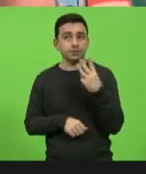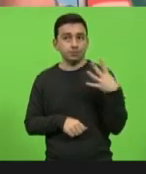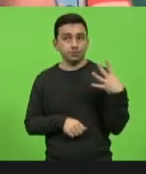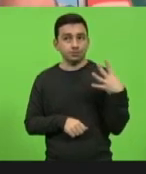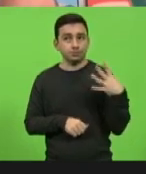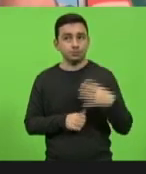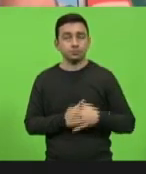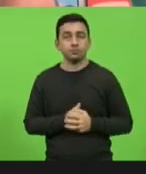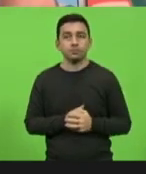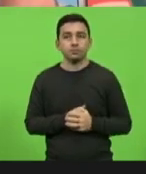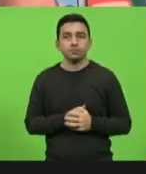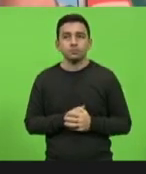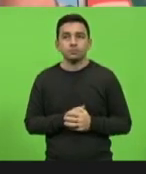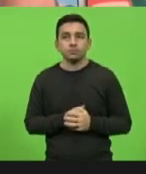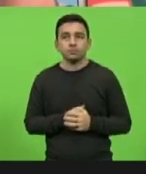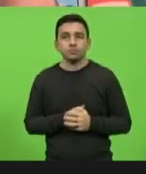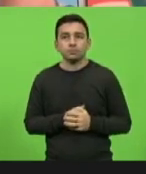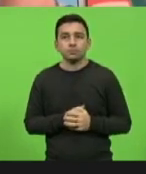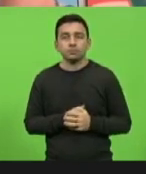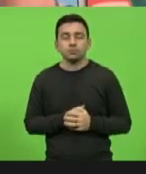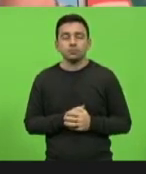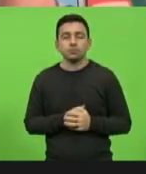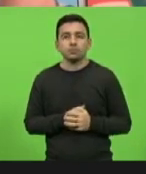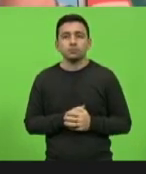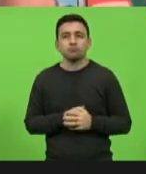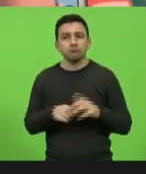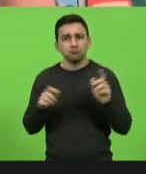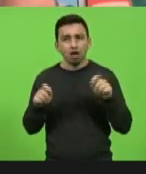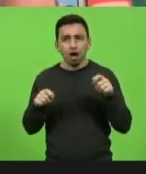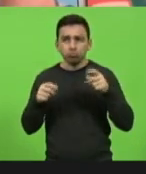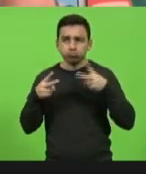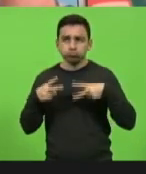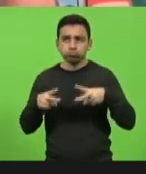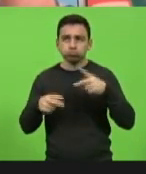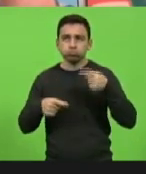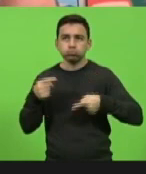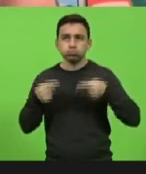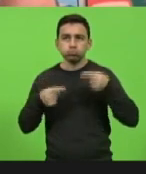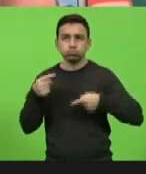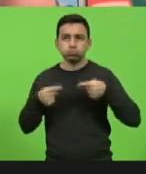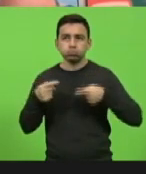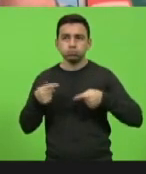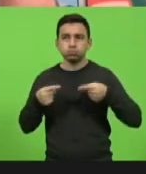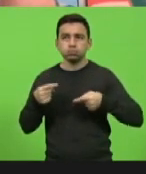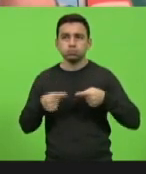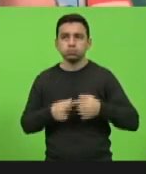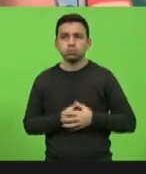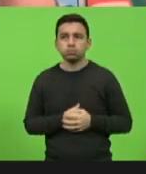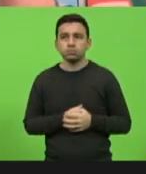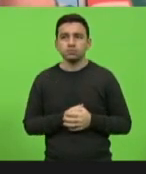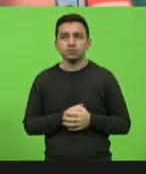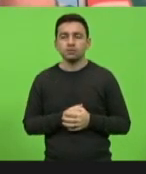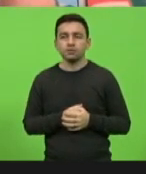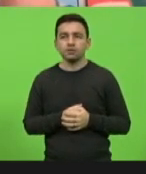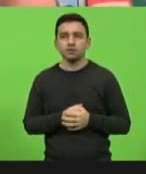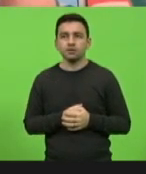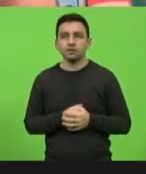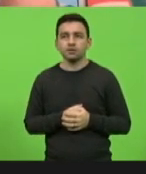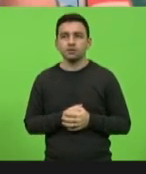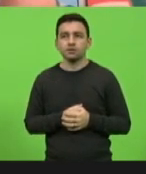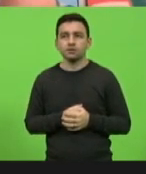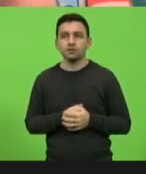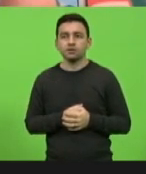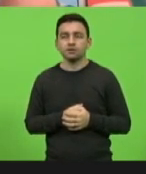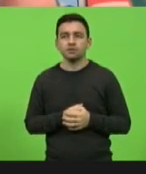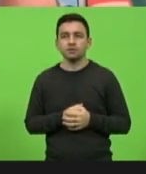que poderíamos prosseguir iniciando os debates. De minha parte, não há qualquer problema.